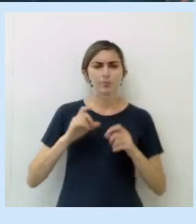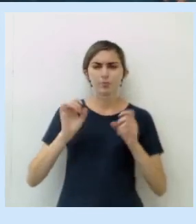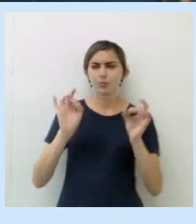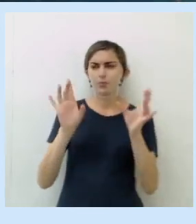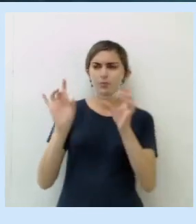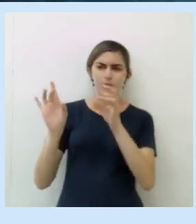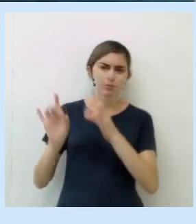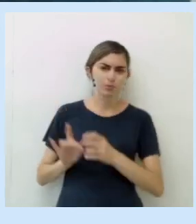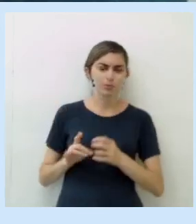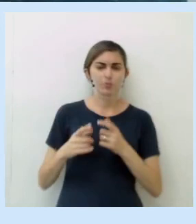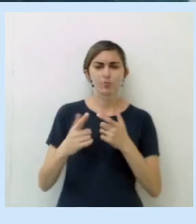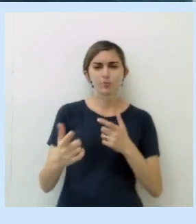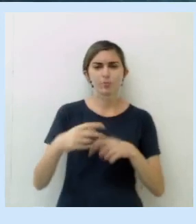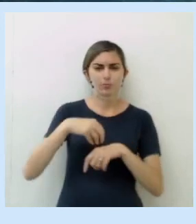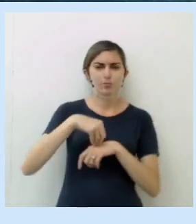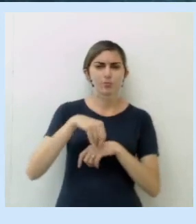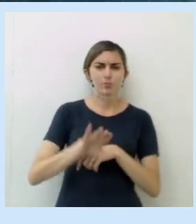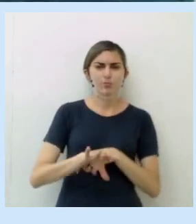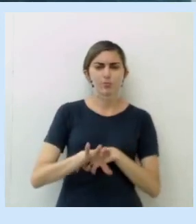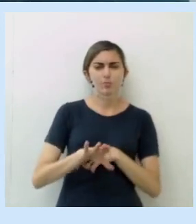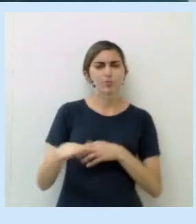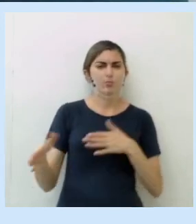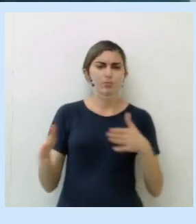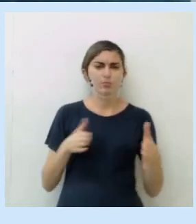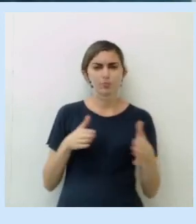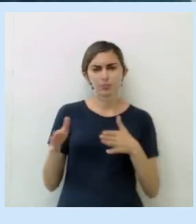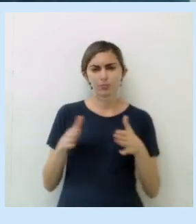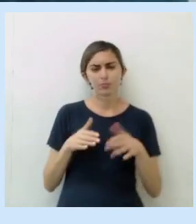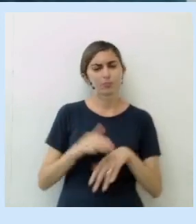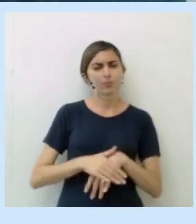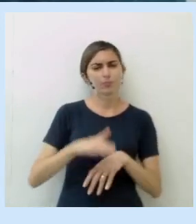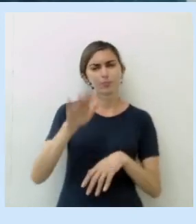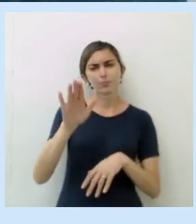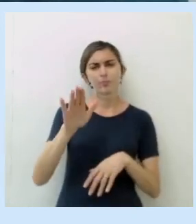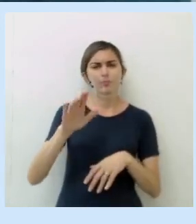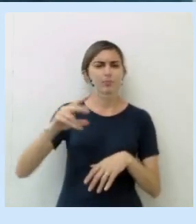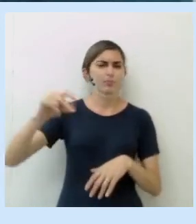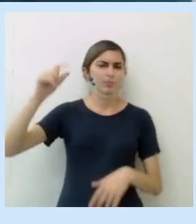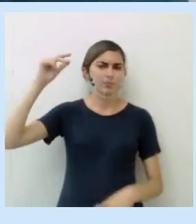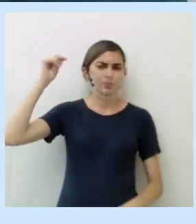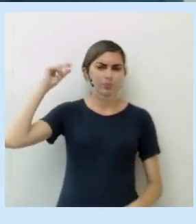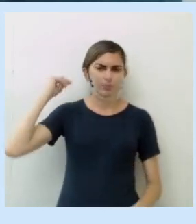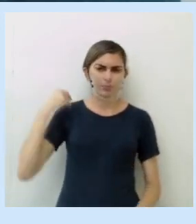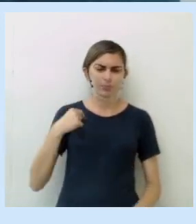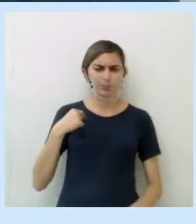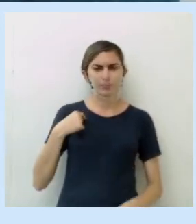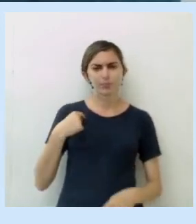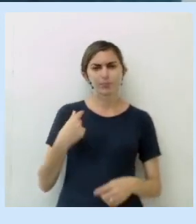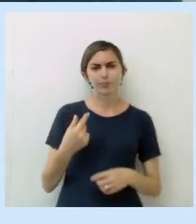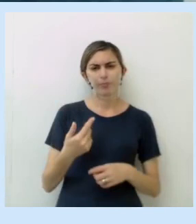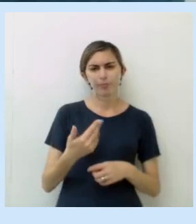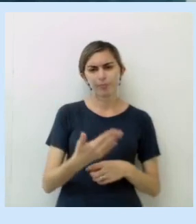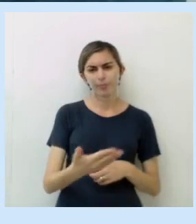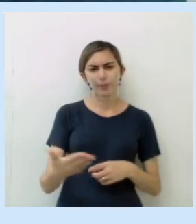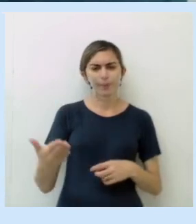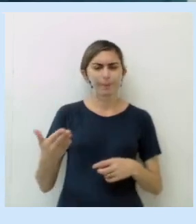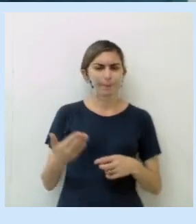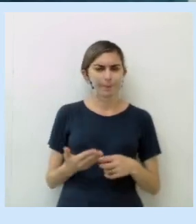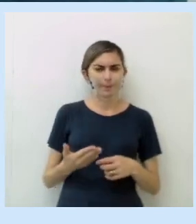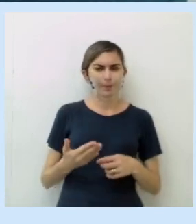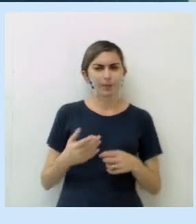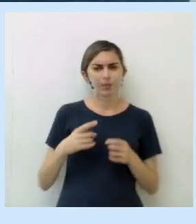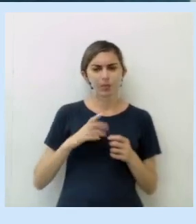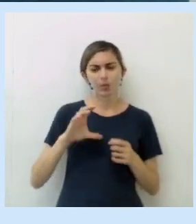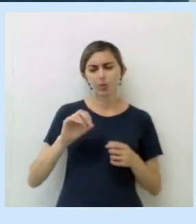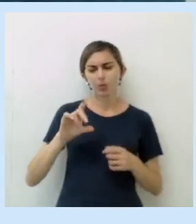exportador. Isso se traz de momentos mais para trás, né, onde a gente vai ver que